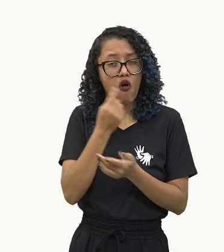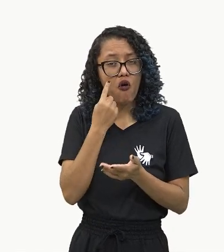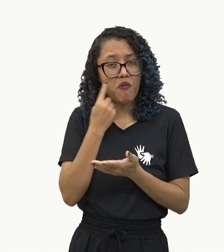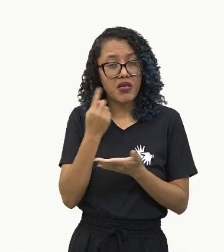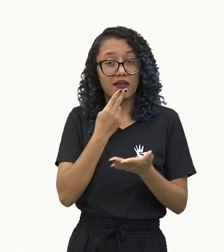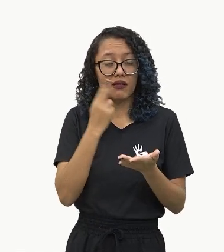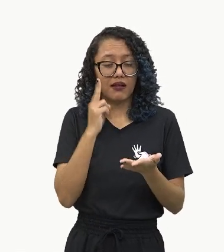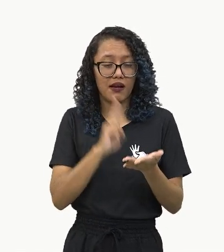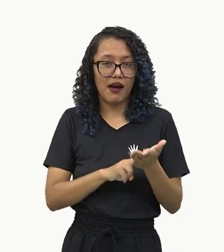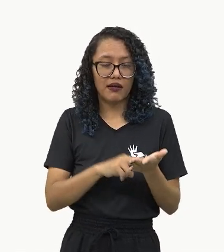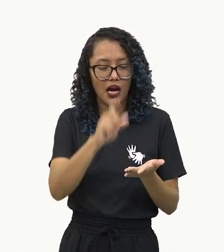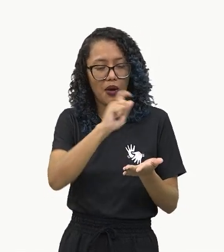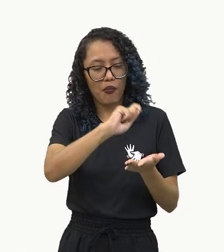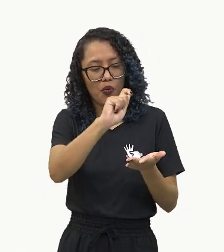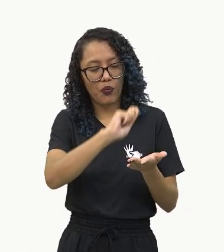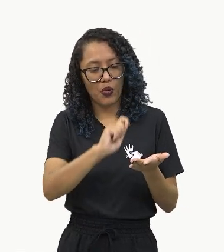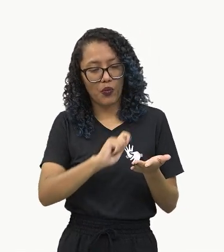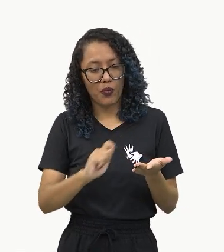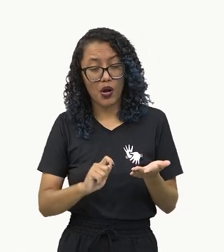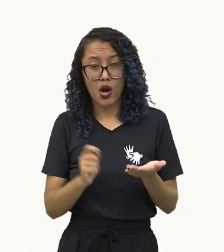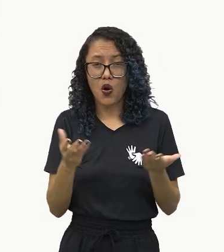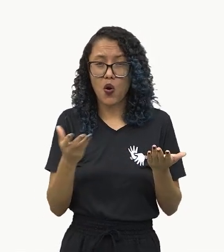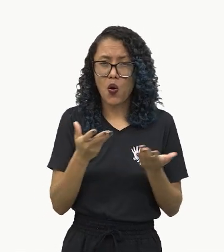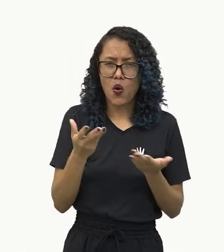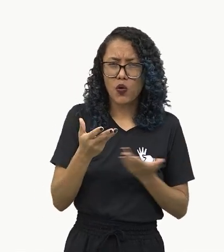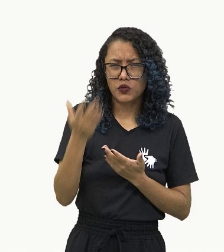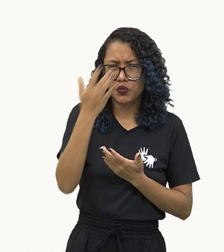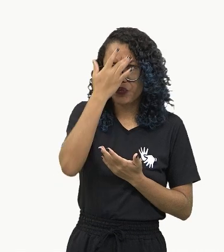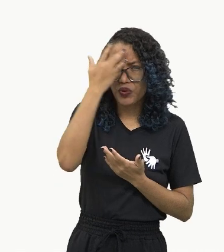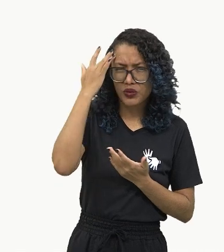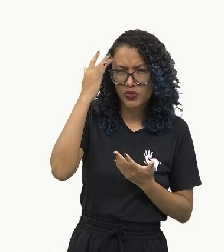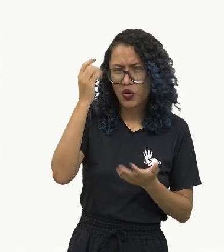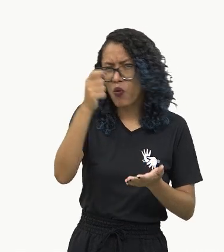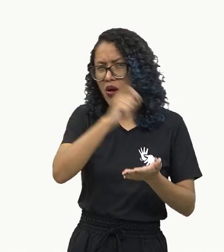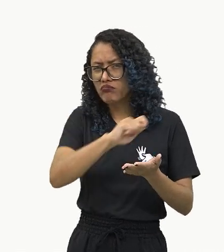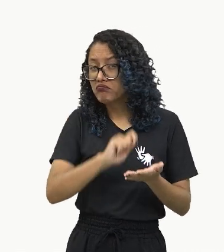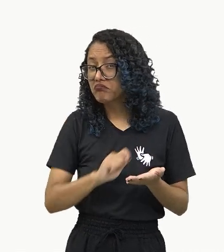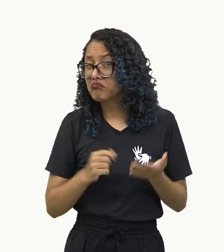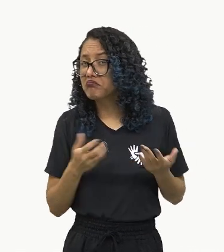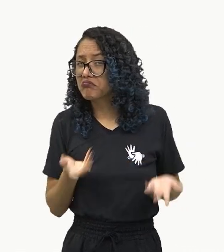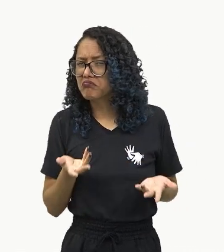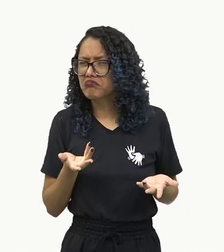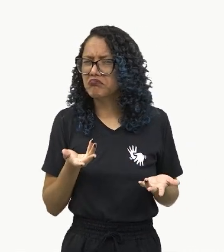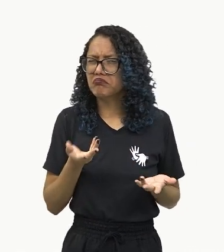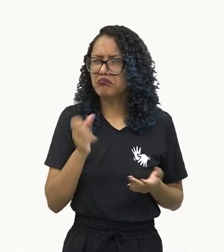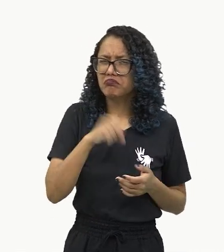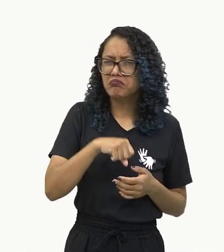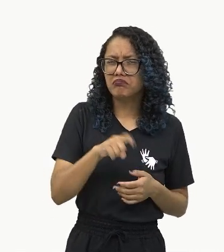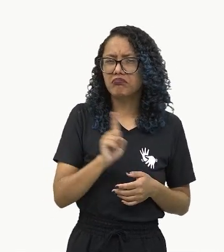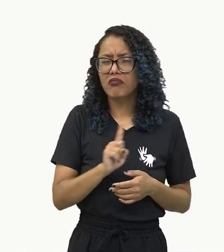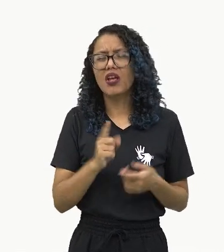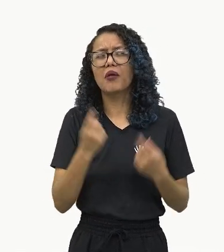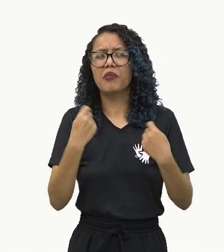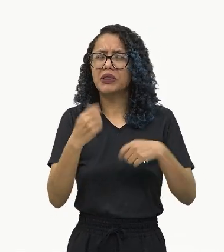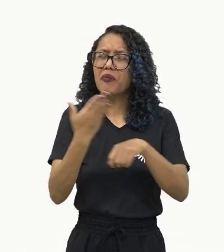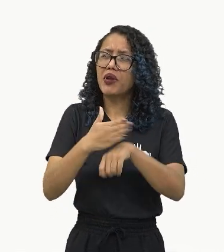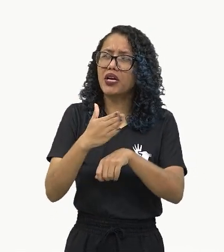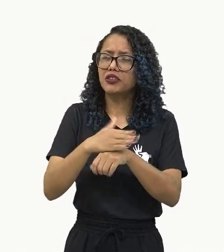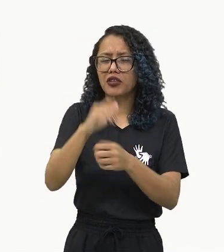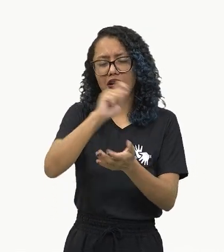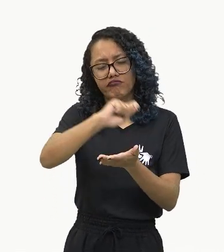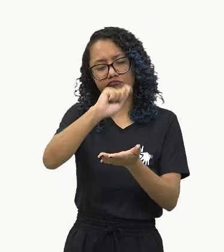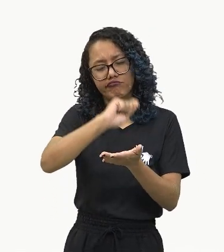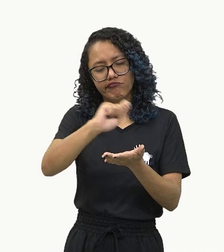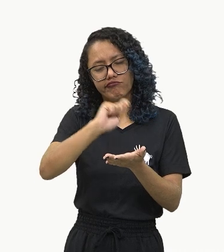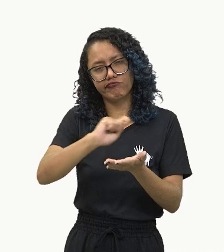à mão. Quem faz isso hoje em dia? Né? Precisamos voltar a essa prática da escrita, da carta à mão,